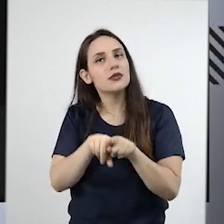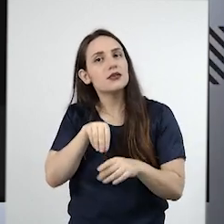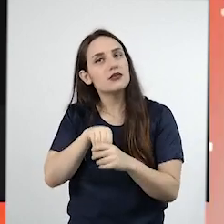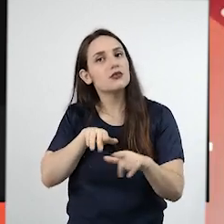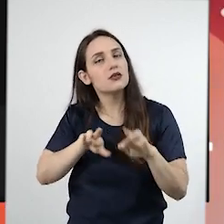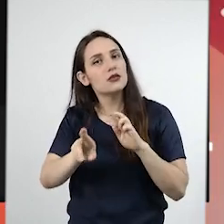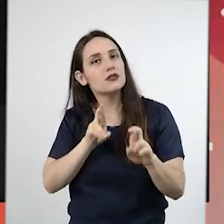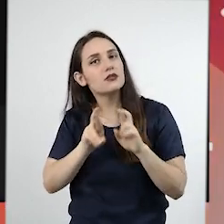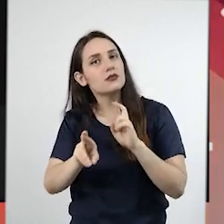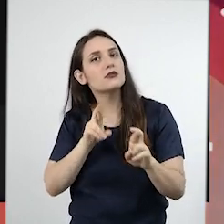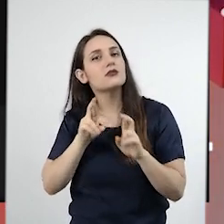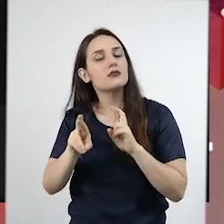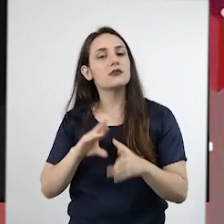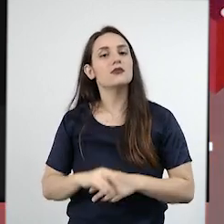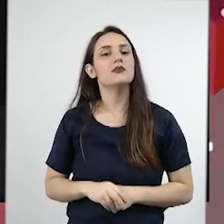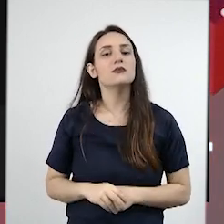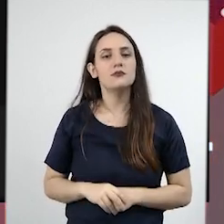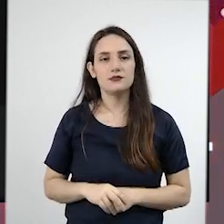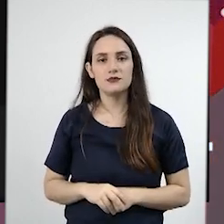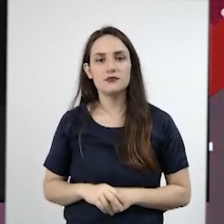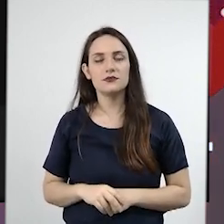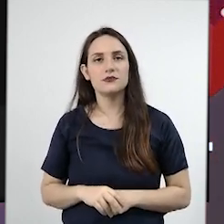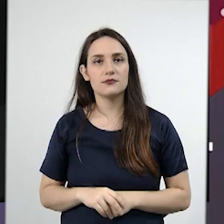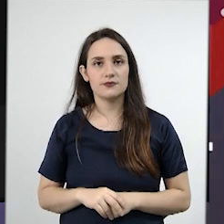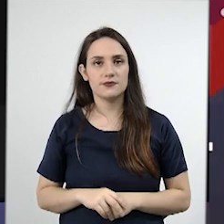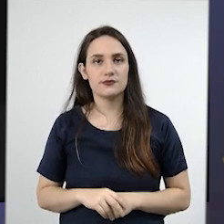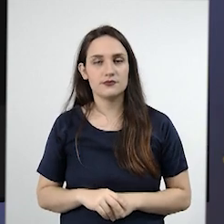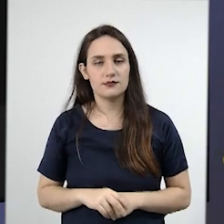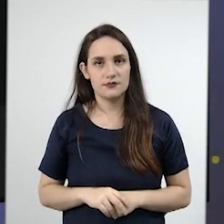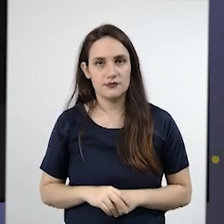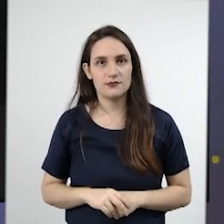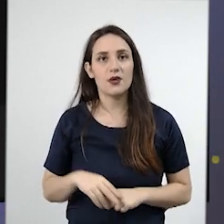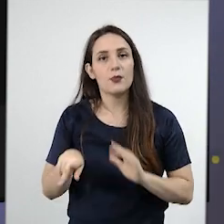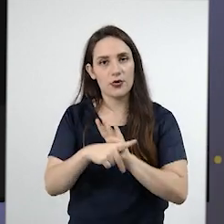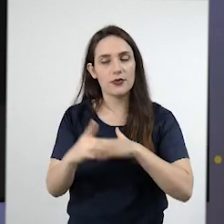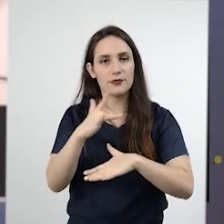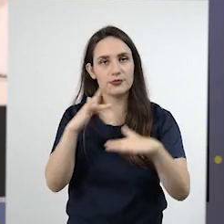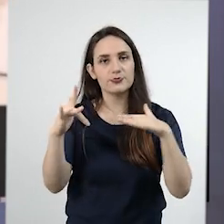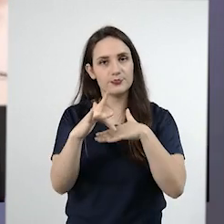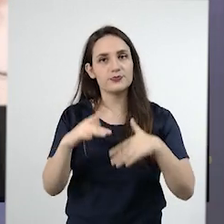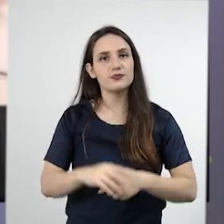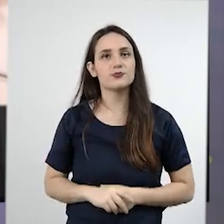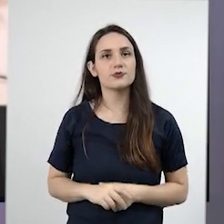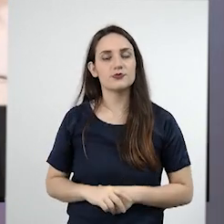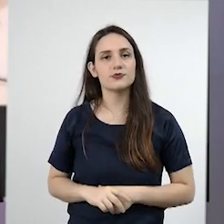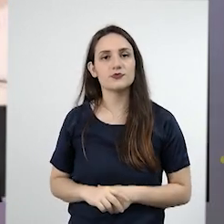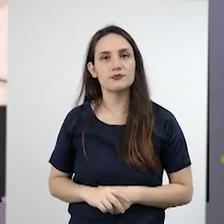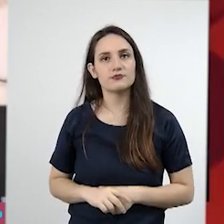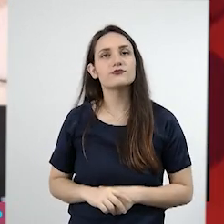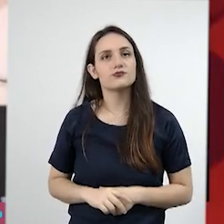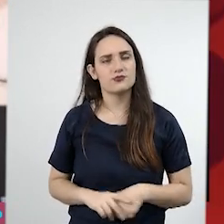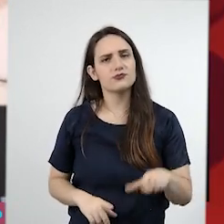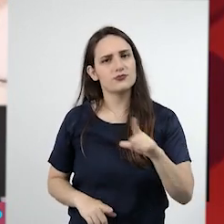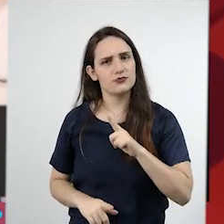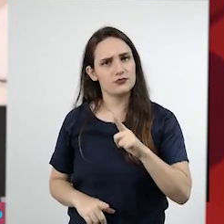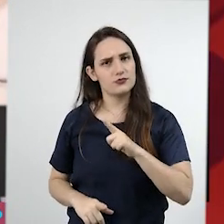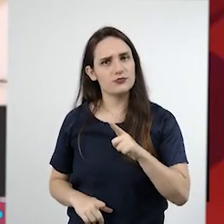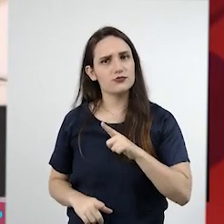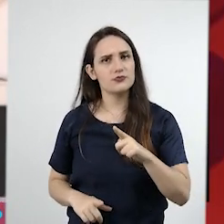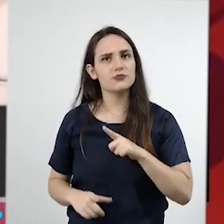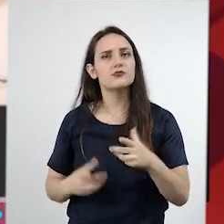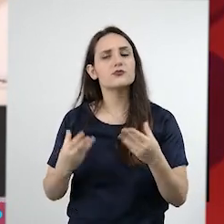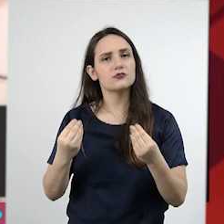intermédio aí das mídias ou das tecnologias. Muita gente tendo que ter contato,